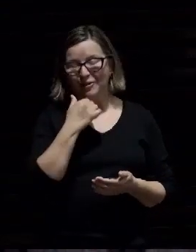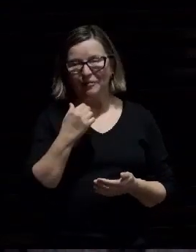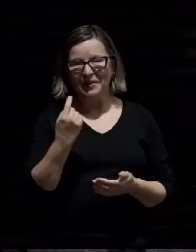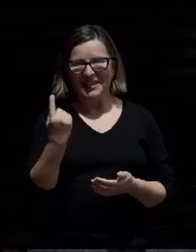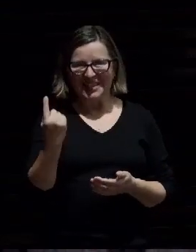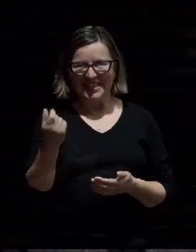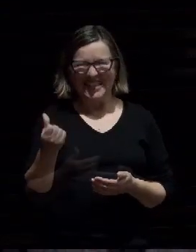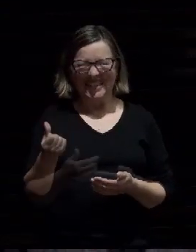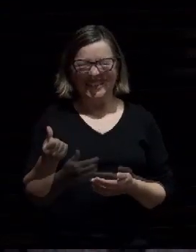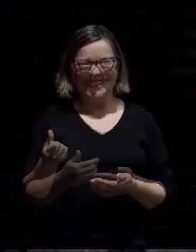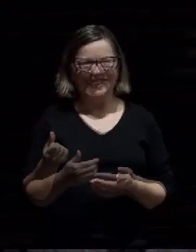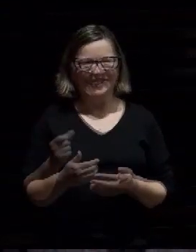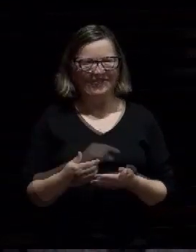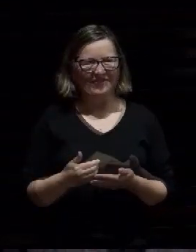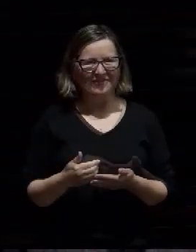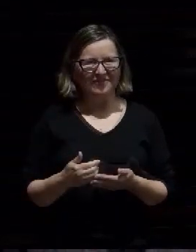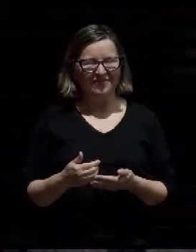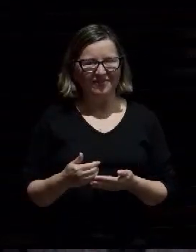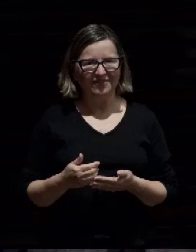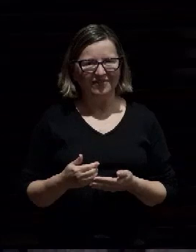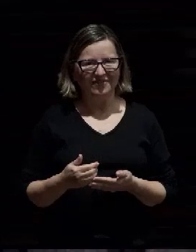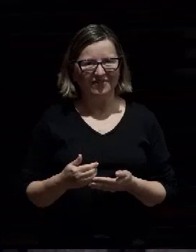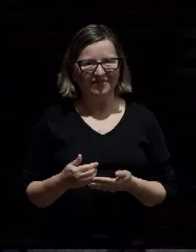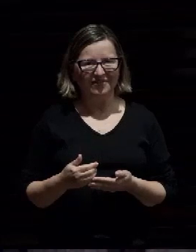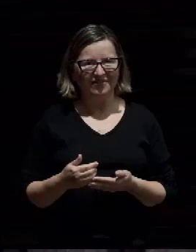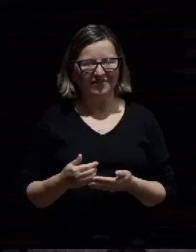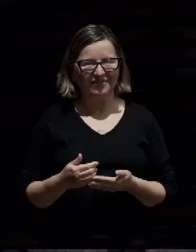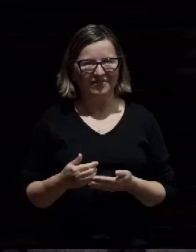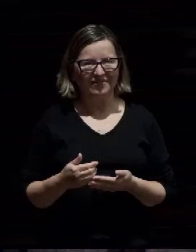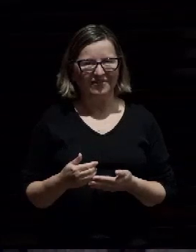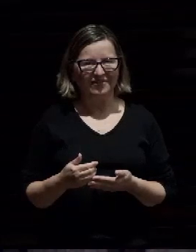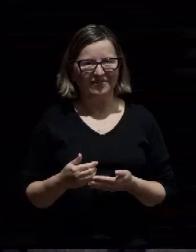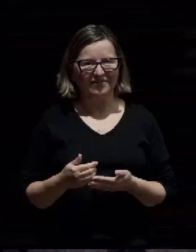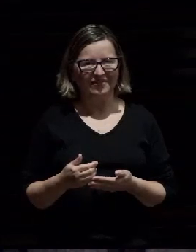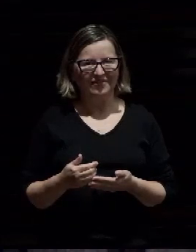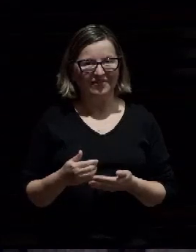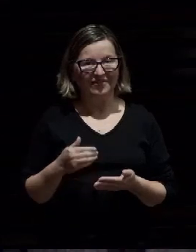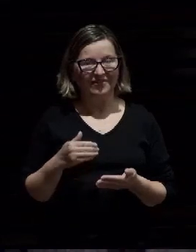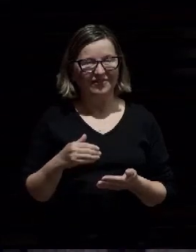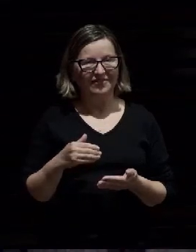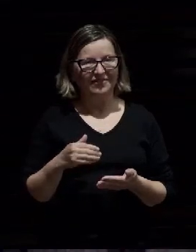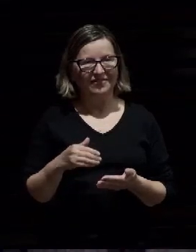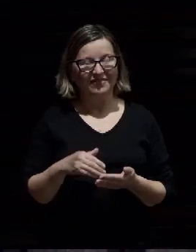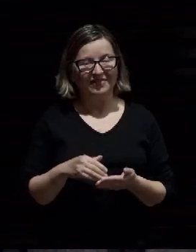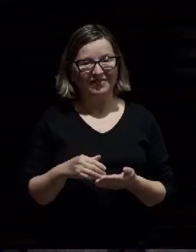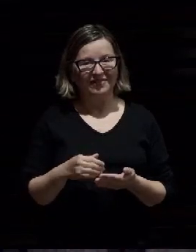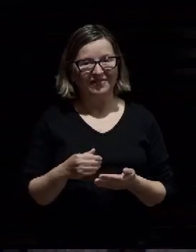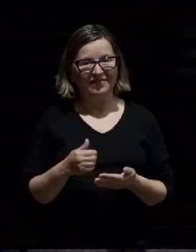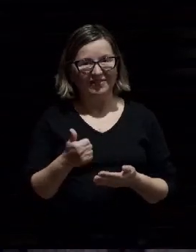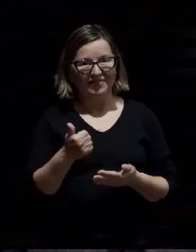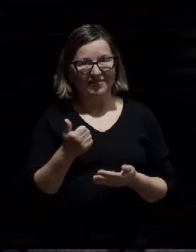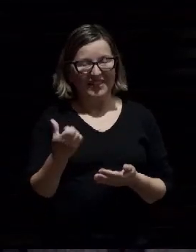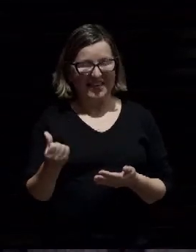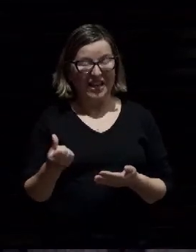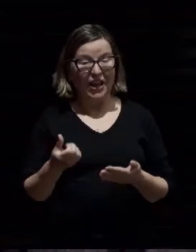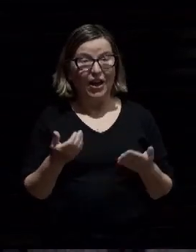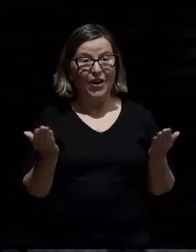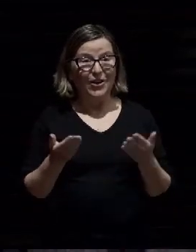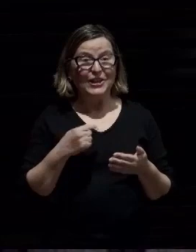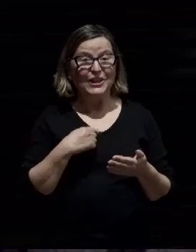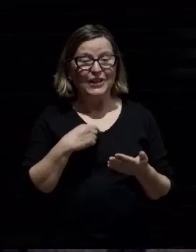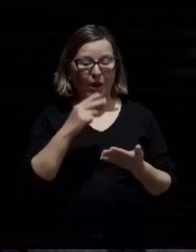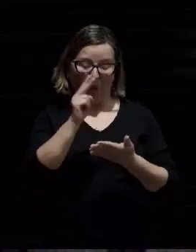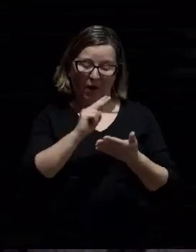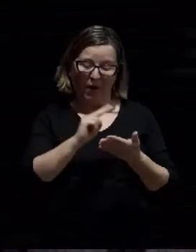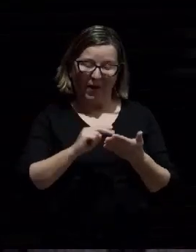versículos 12 a 16. Hoje sou eu que vou ler tudo. Hoje eu